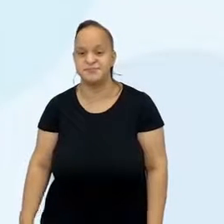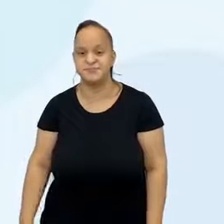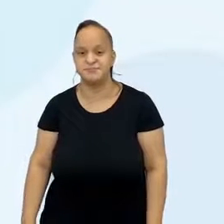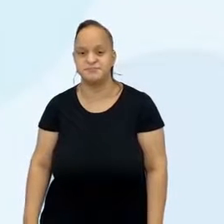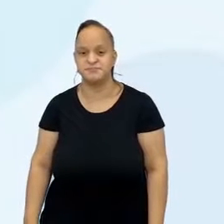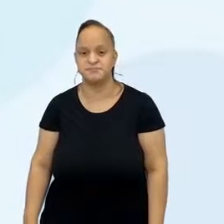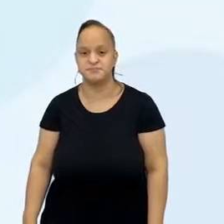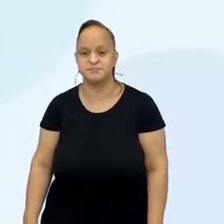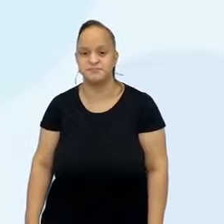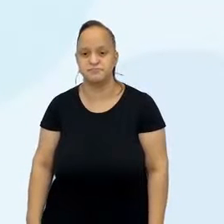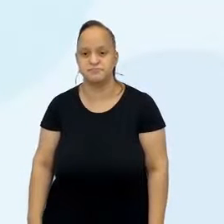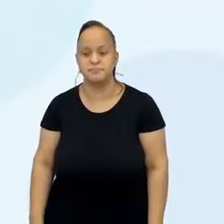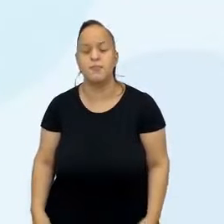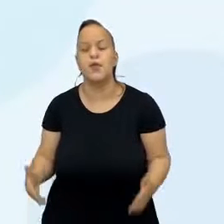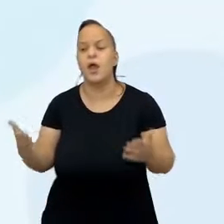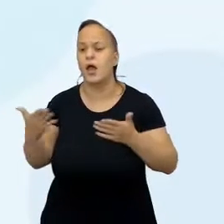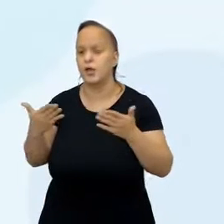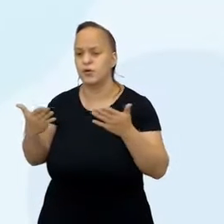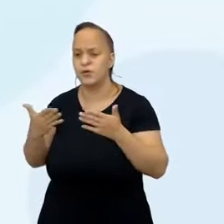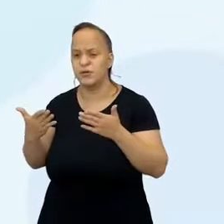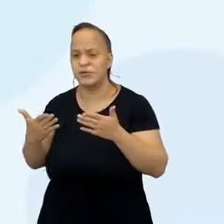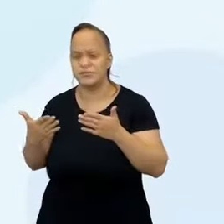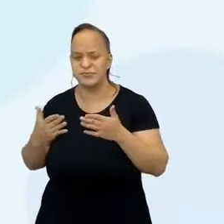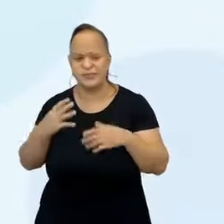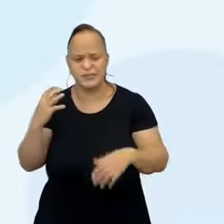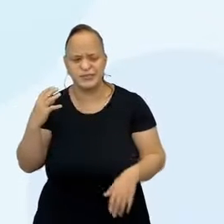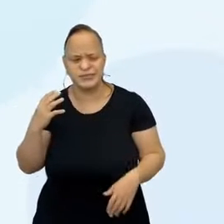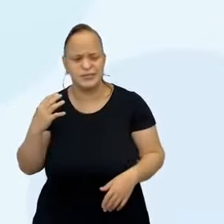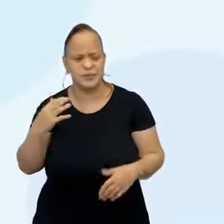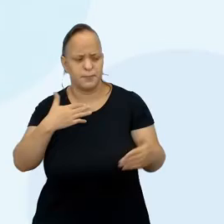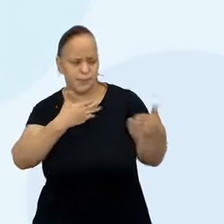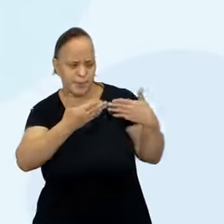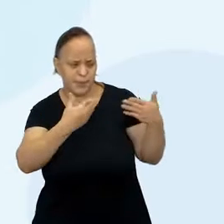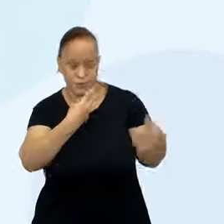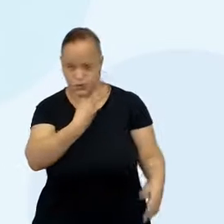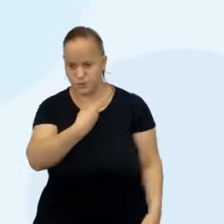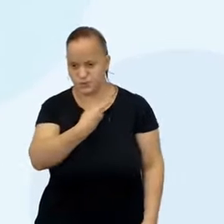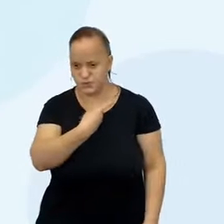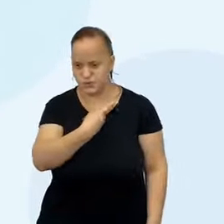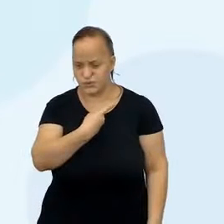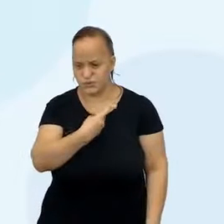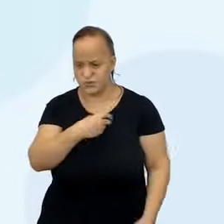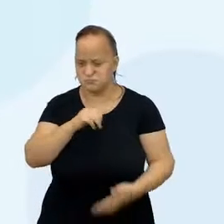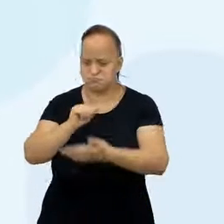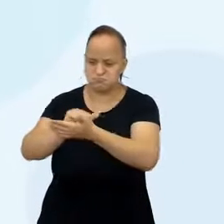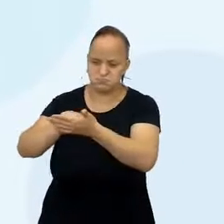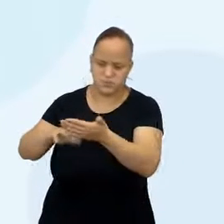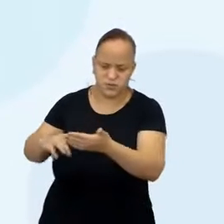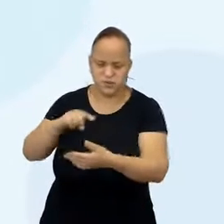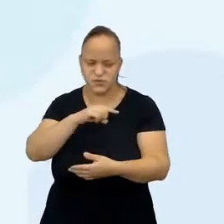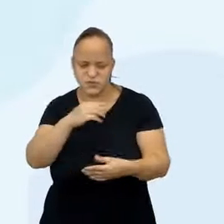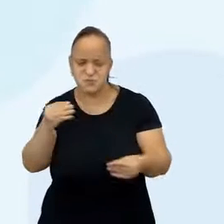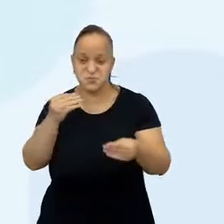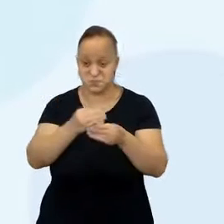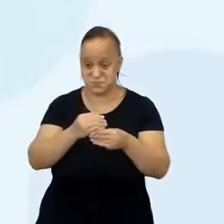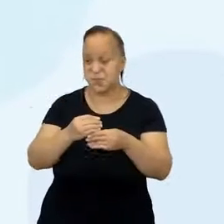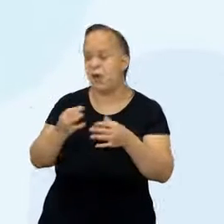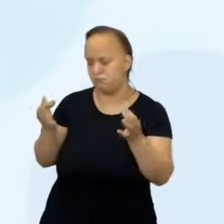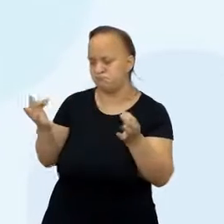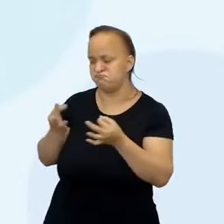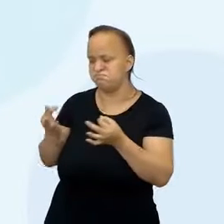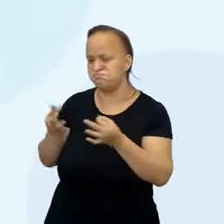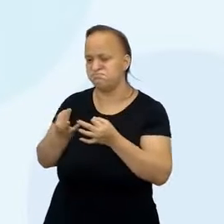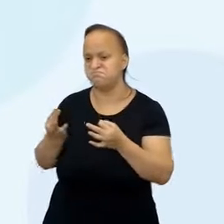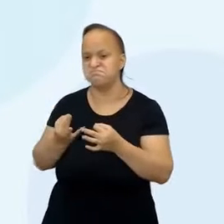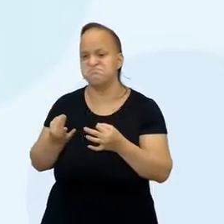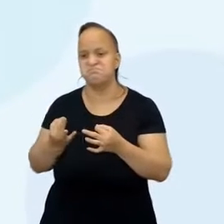acho que a gente pode fazer um bate-bola, porque eu falo um pouquinho rapidinho sobre a atividade e você... Tá certo. Pode ser? Vamos sobre lá. O componente? Perfeito.